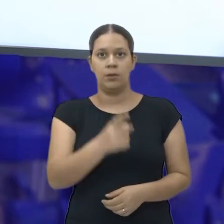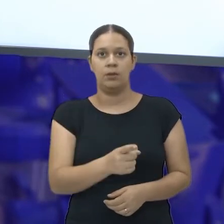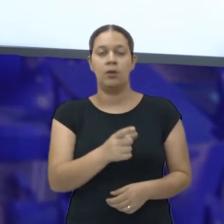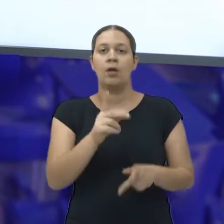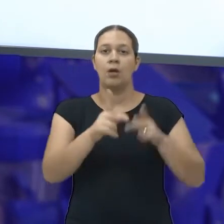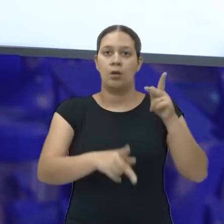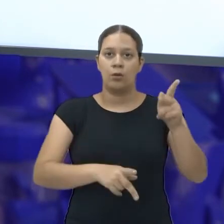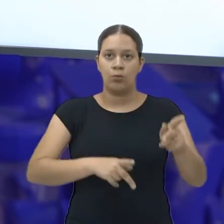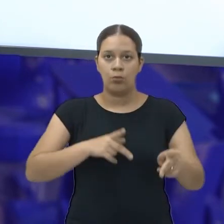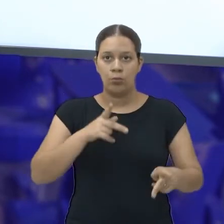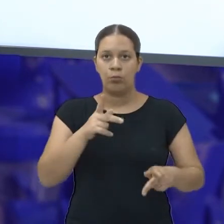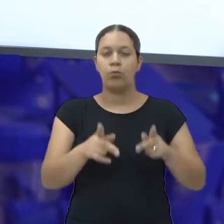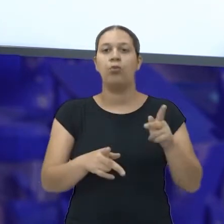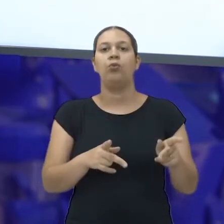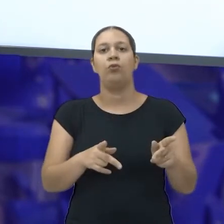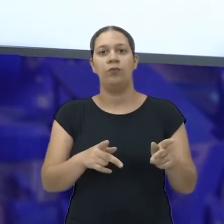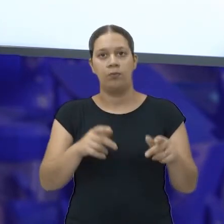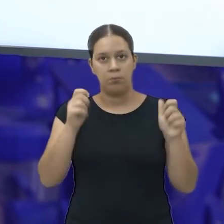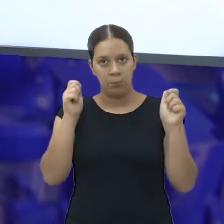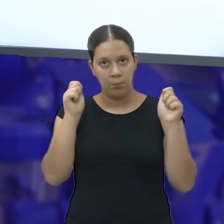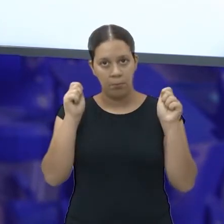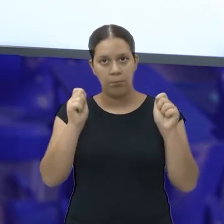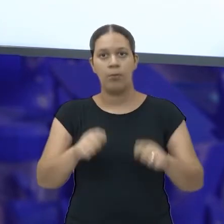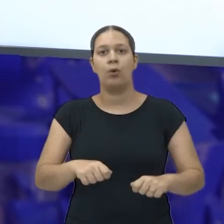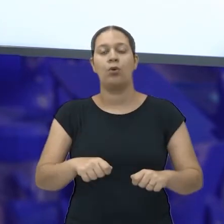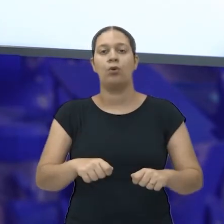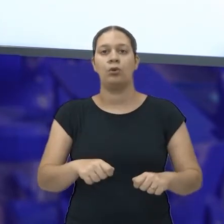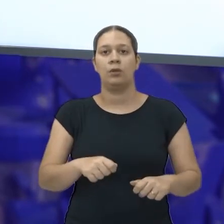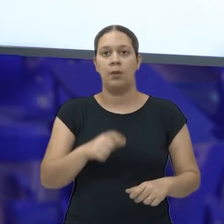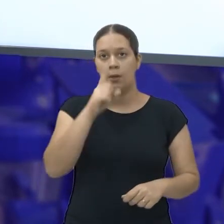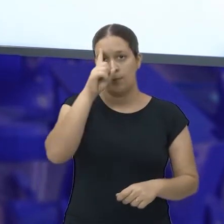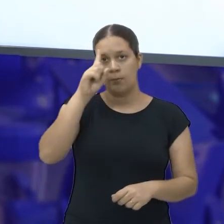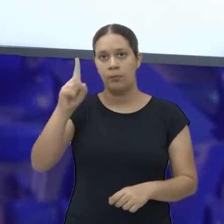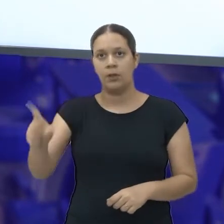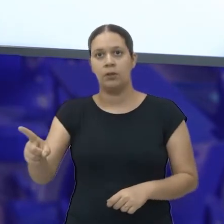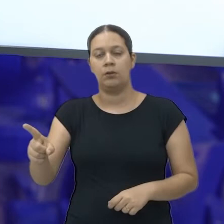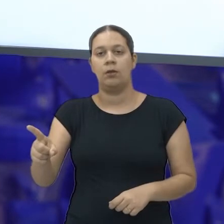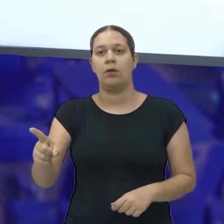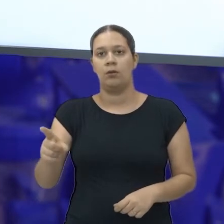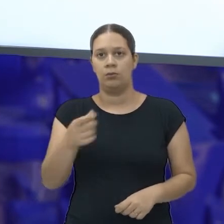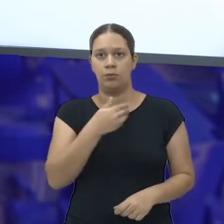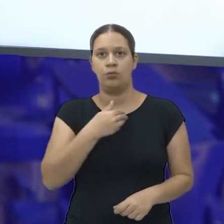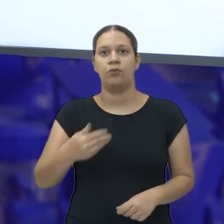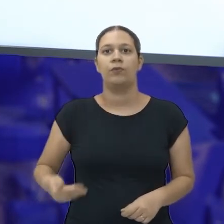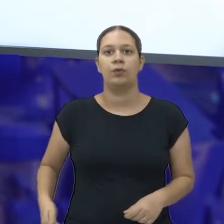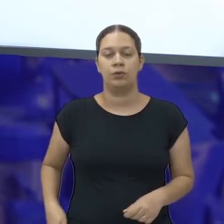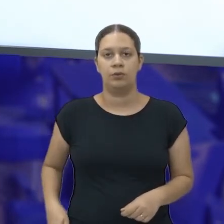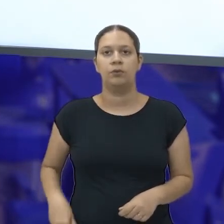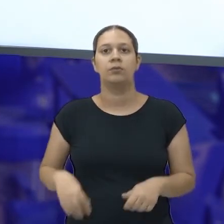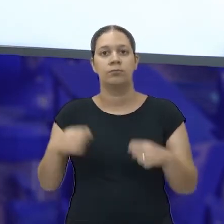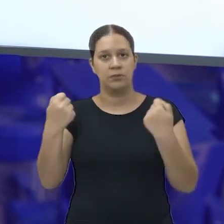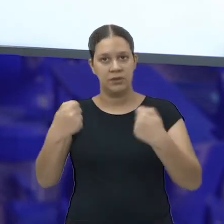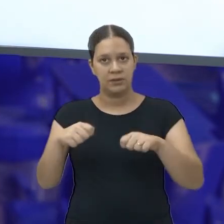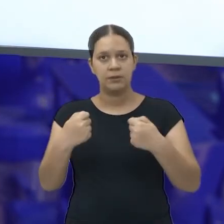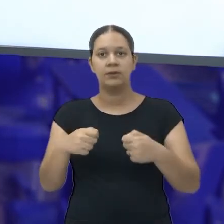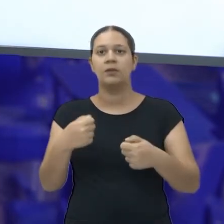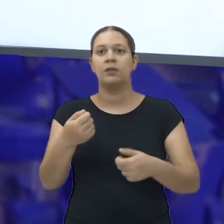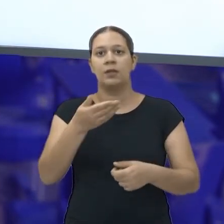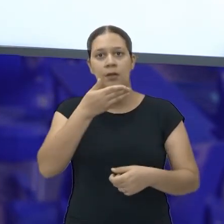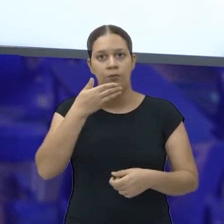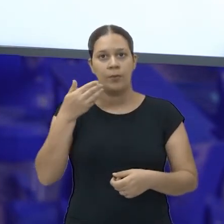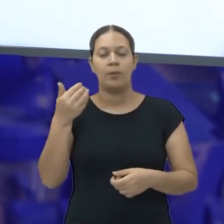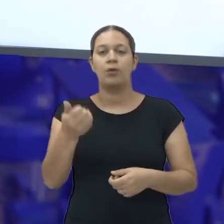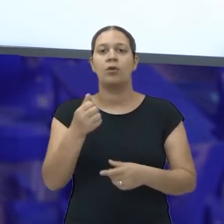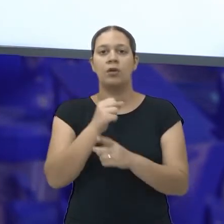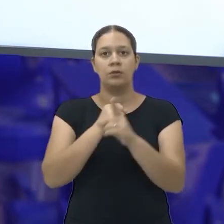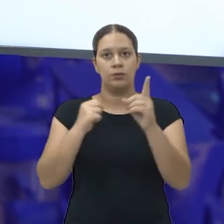o povo que tem autoridade sobre o governo. Quando a gente tomar consciência disso, nossa sociedade vai melhorar,